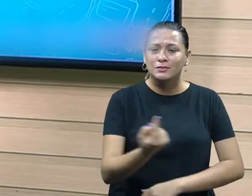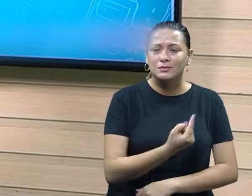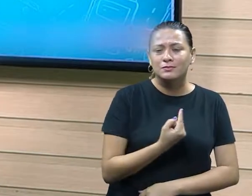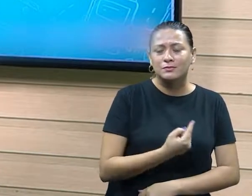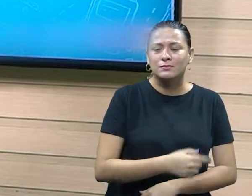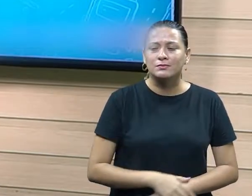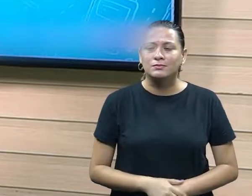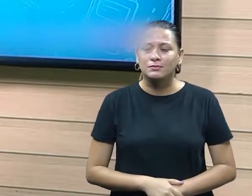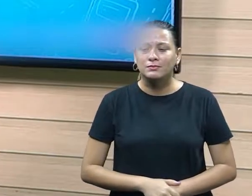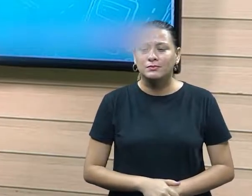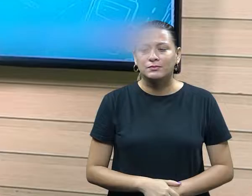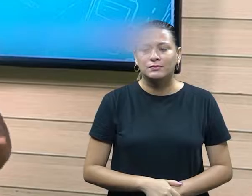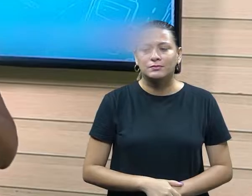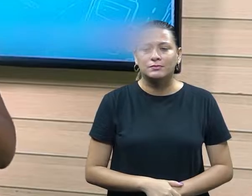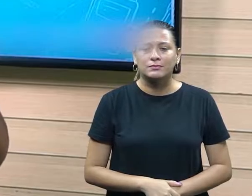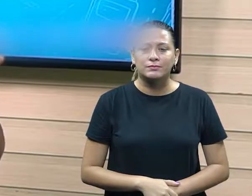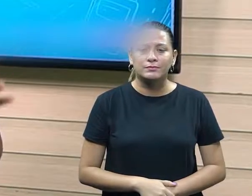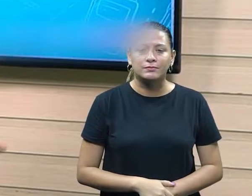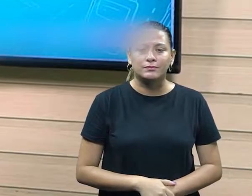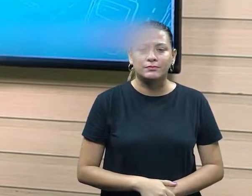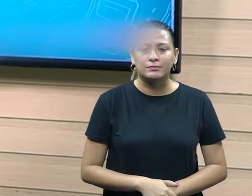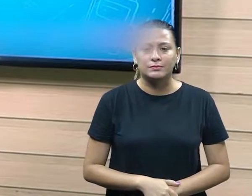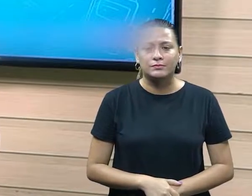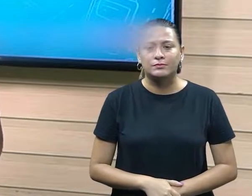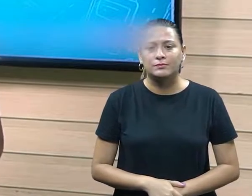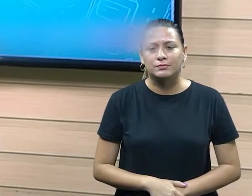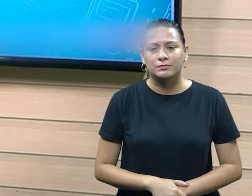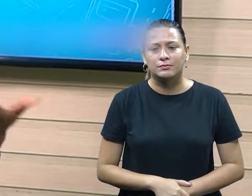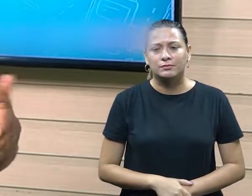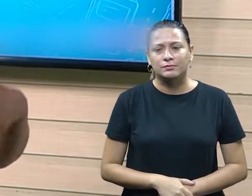e nosso mesmo nesse processo humano mesmo,